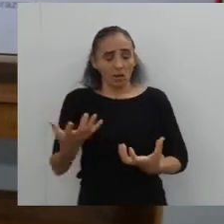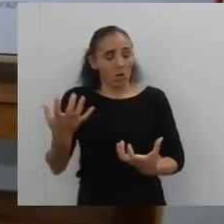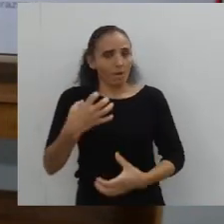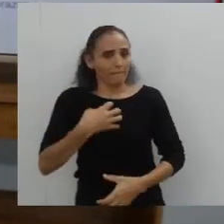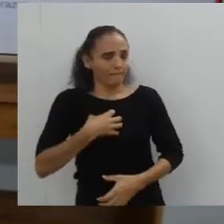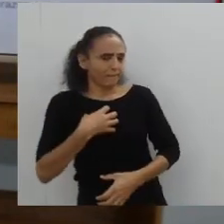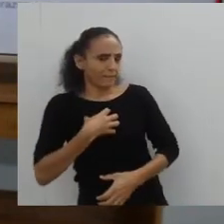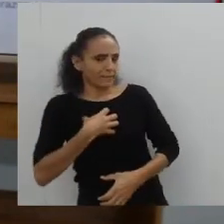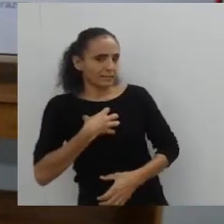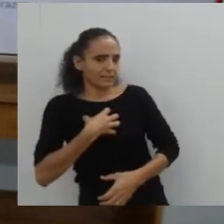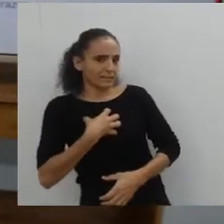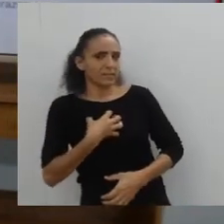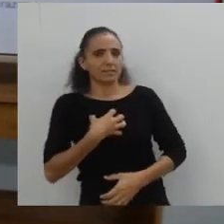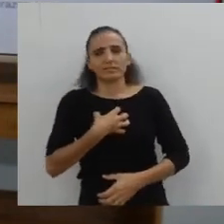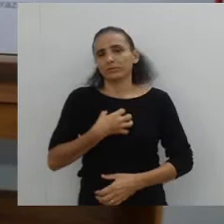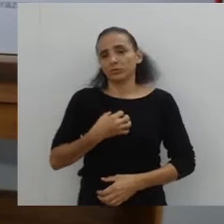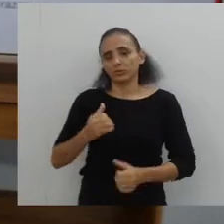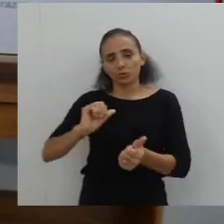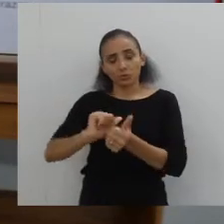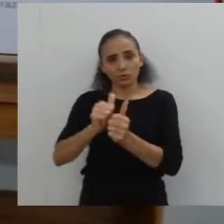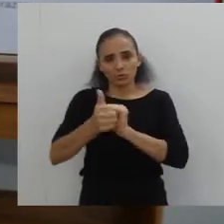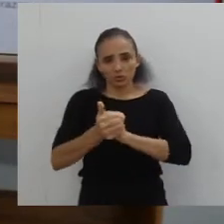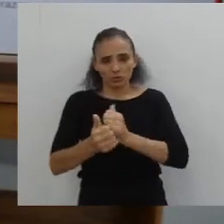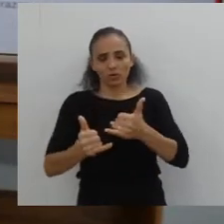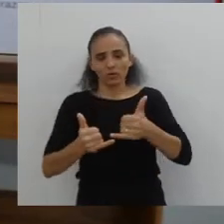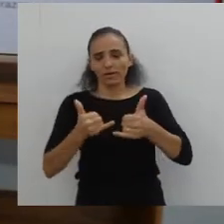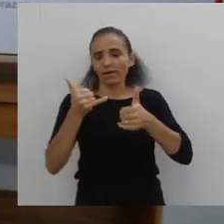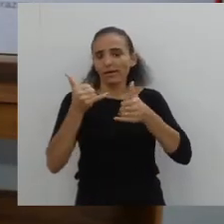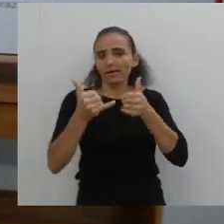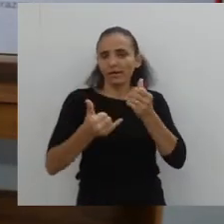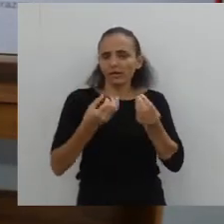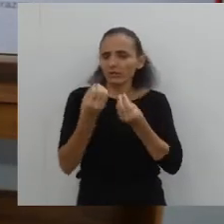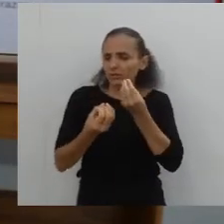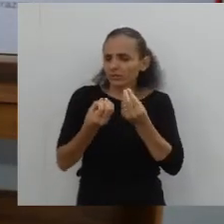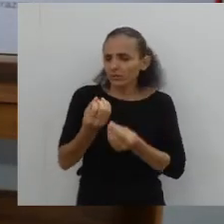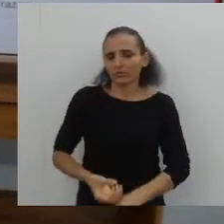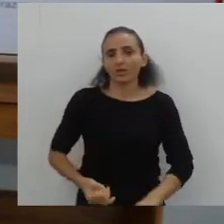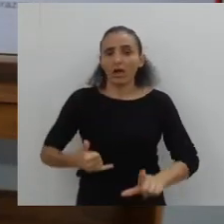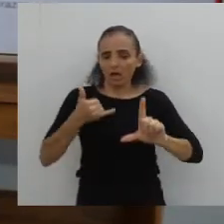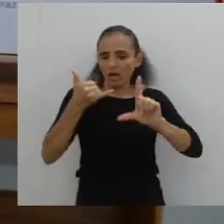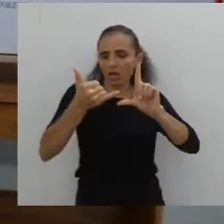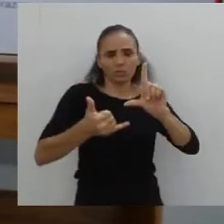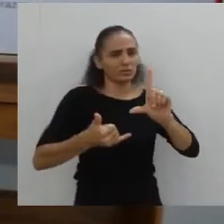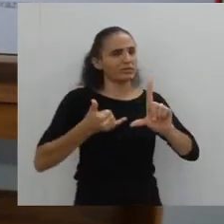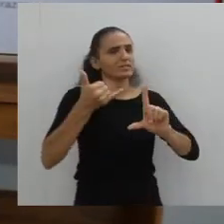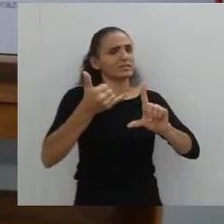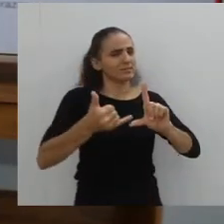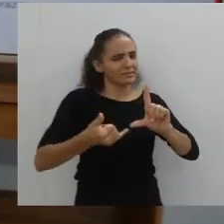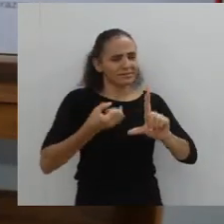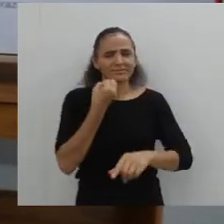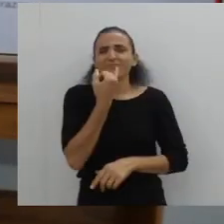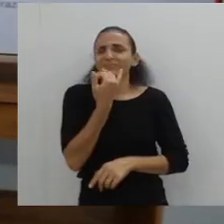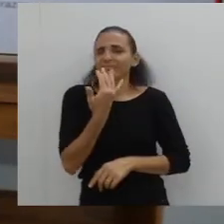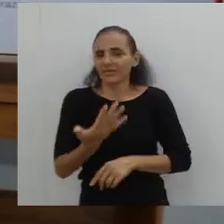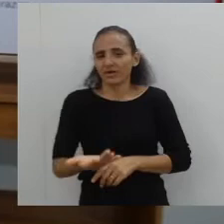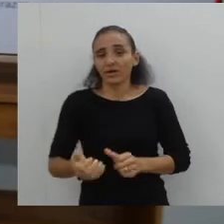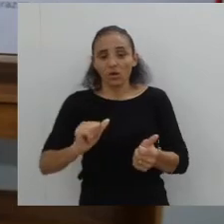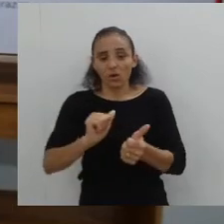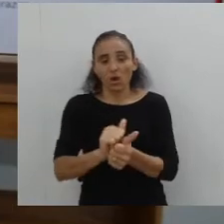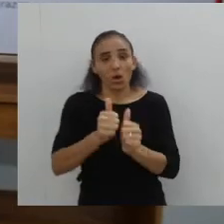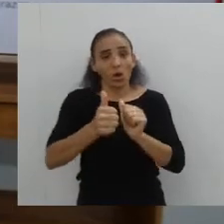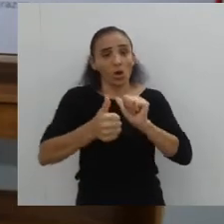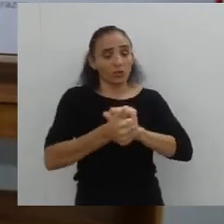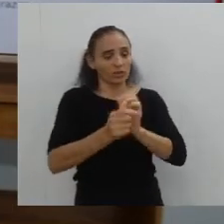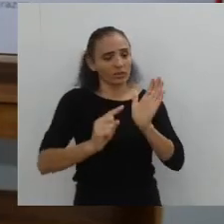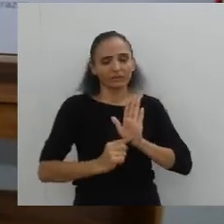do jogo, ela é lúdica, né? A essência do jogo é carregada de ludicidade. E aí a gente diz que o jogo é uma